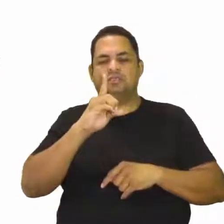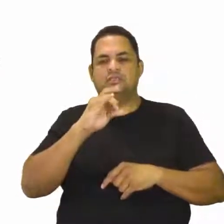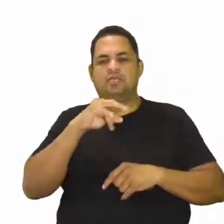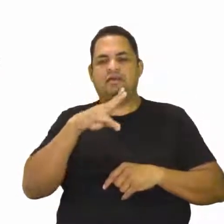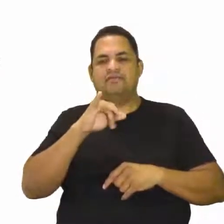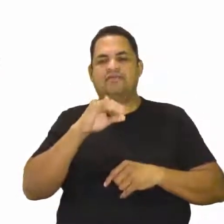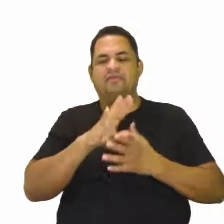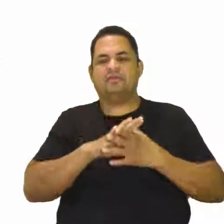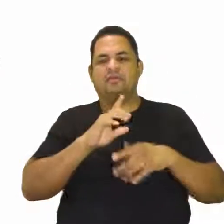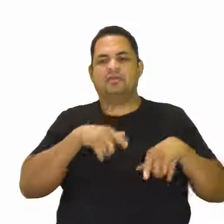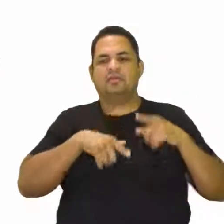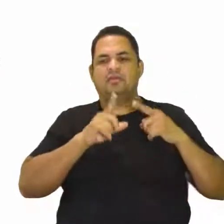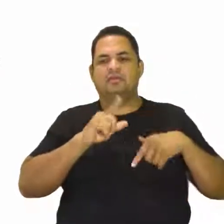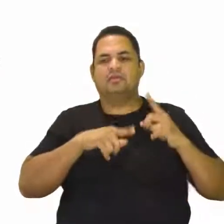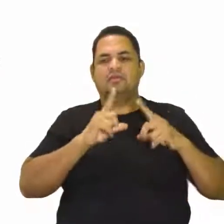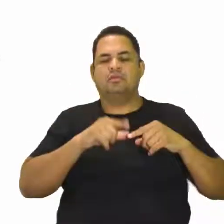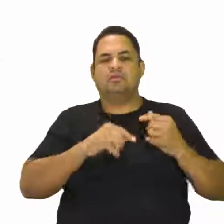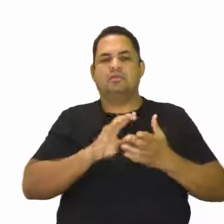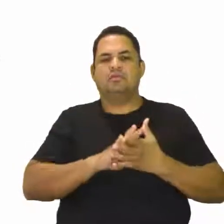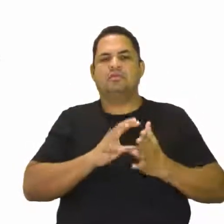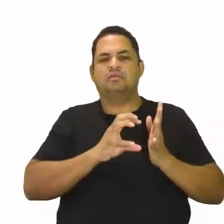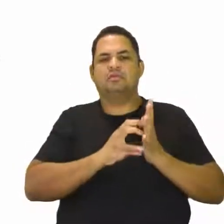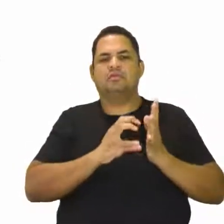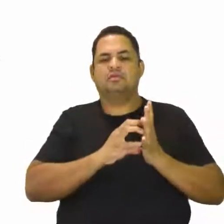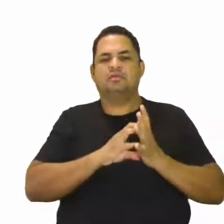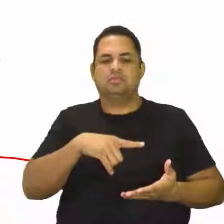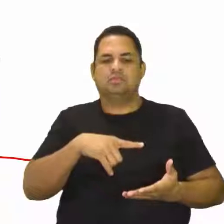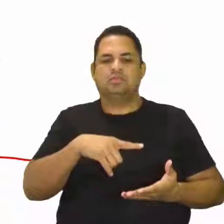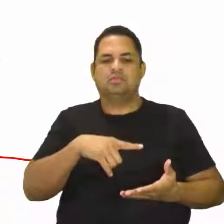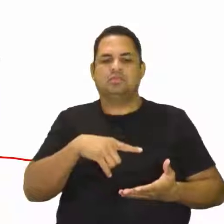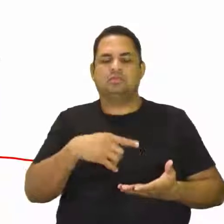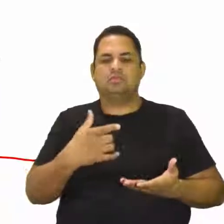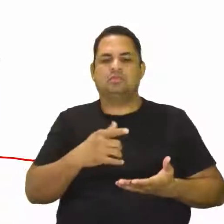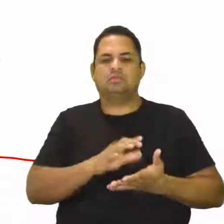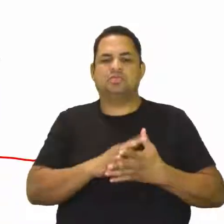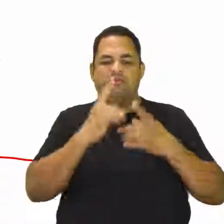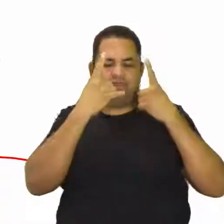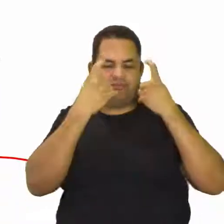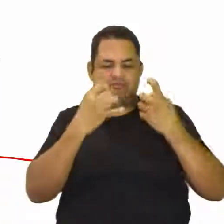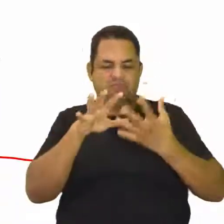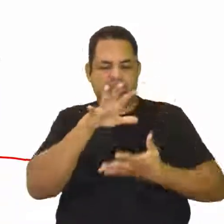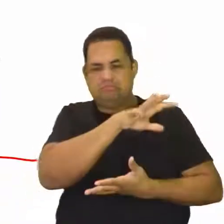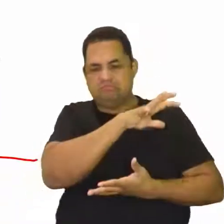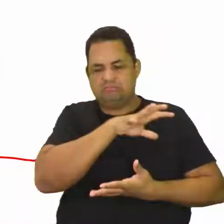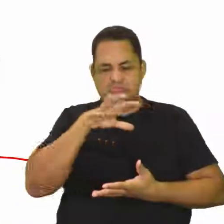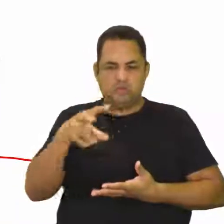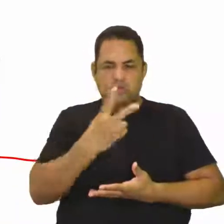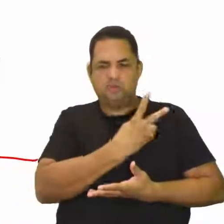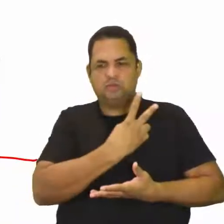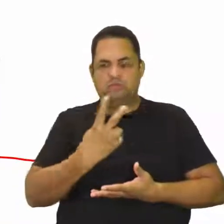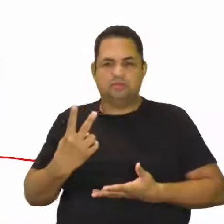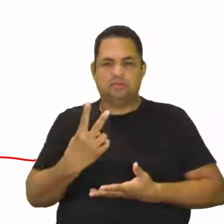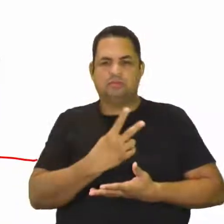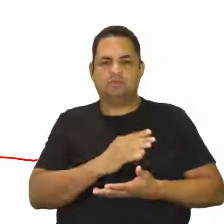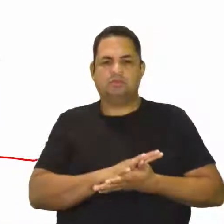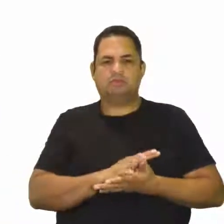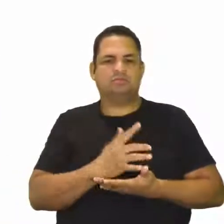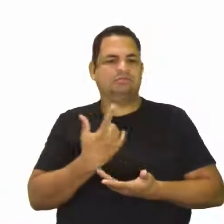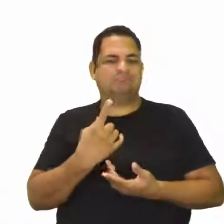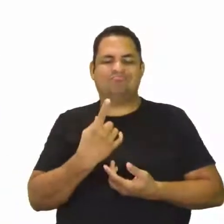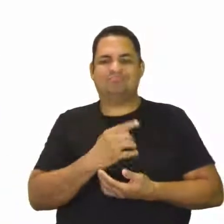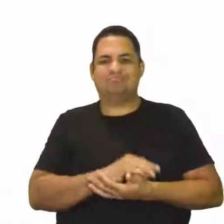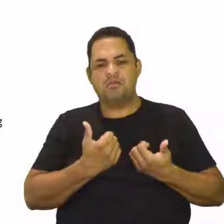região. Qual era a intenção deles? Vamos expulsar os árabes, né, dessa